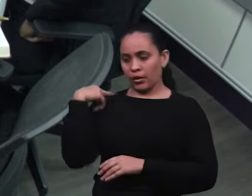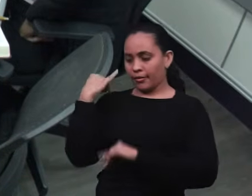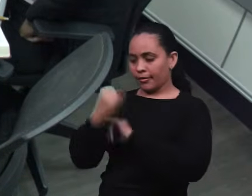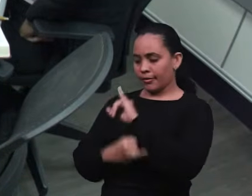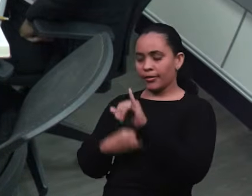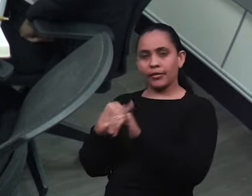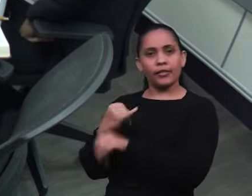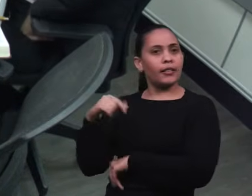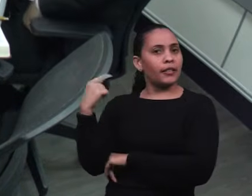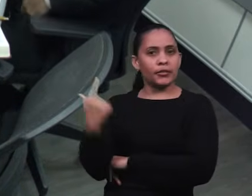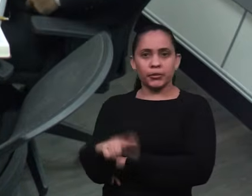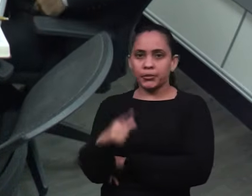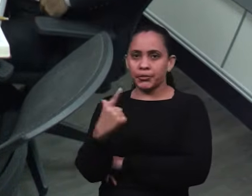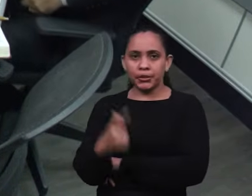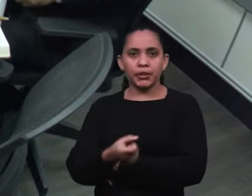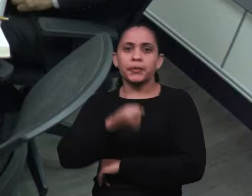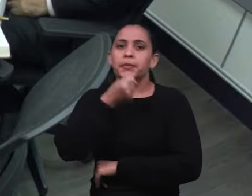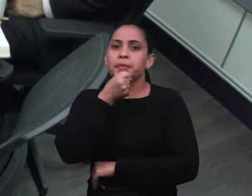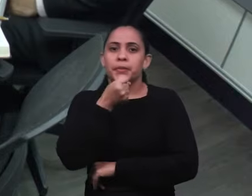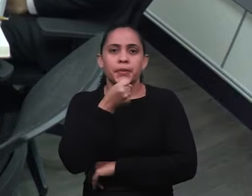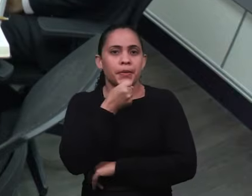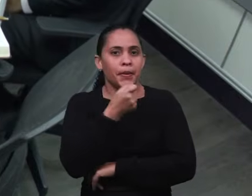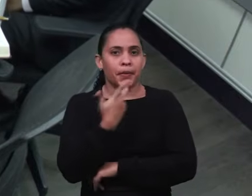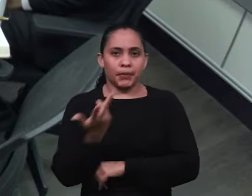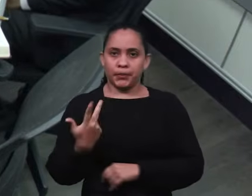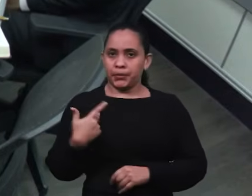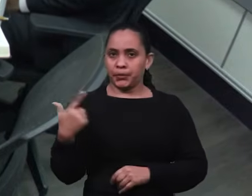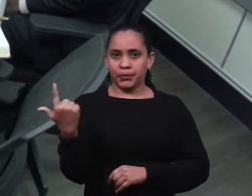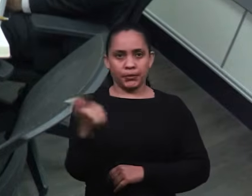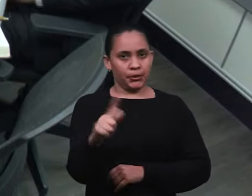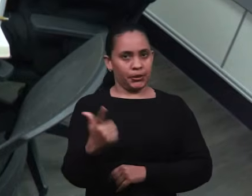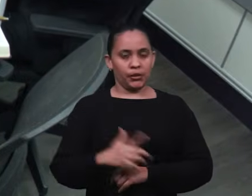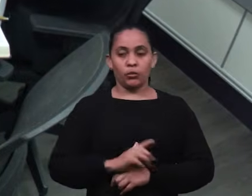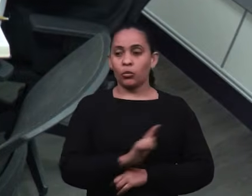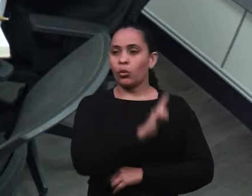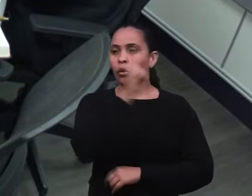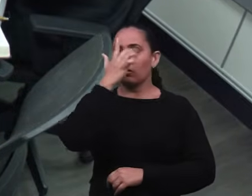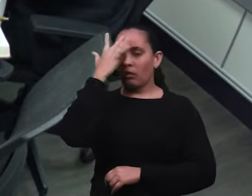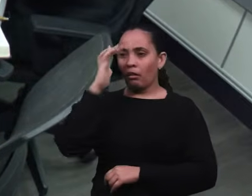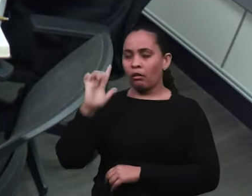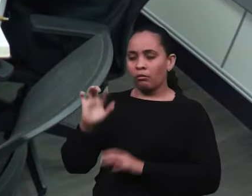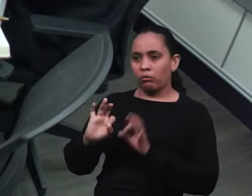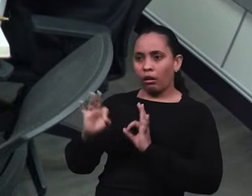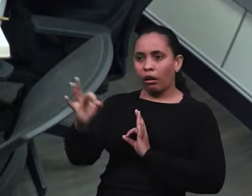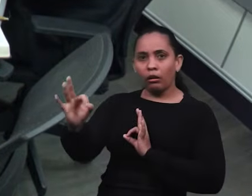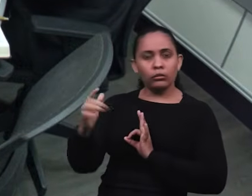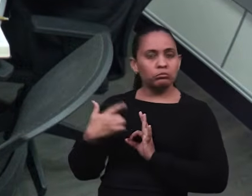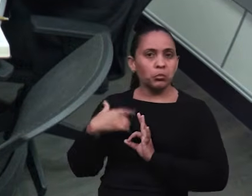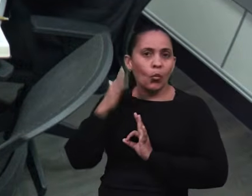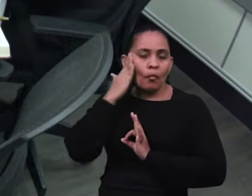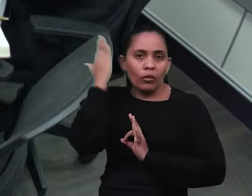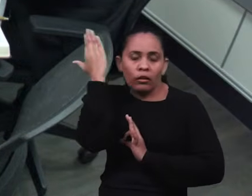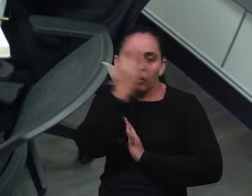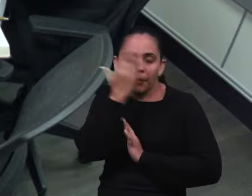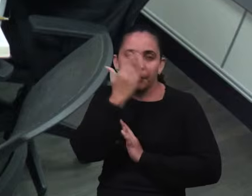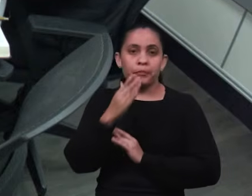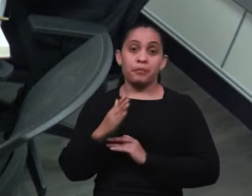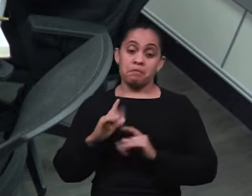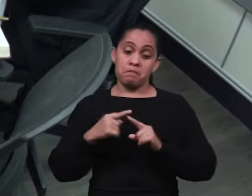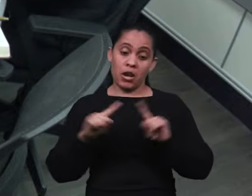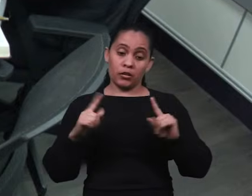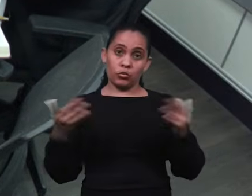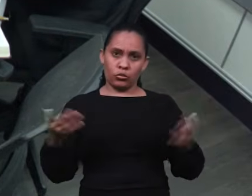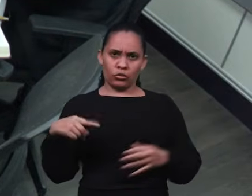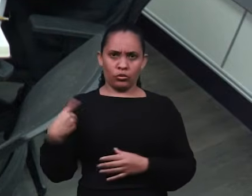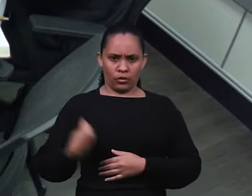tinha internet, não tinha jornal, então você não tinha como saber o que acontecia do outro lado do mundo. Né? Hoje nós já vivemos um mundo